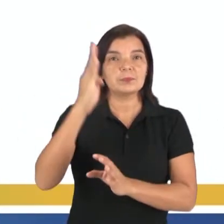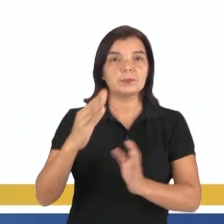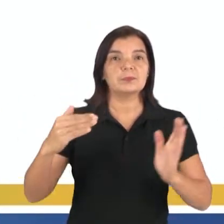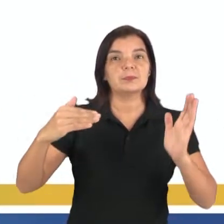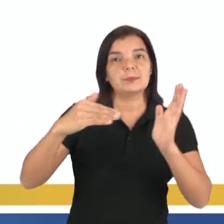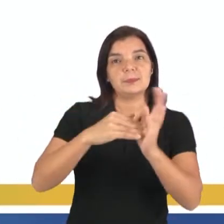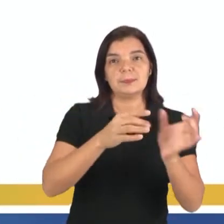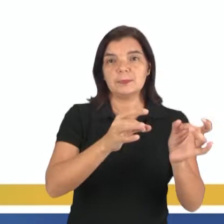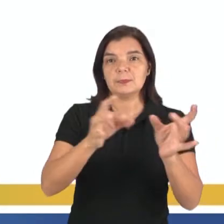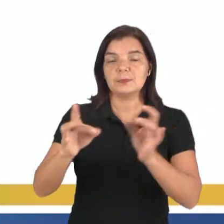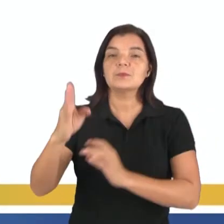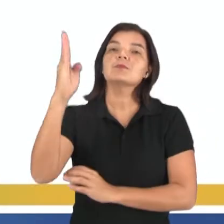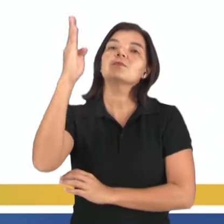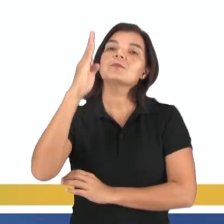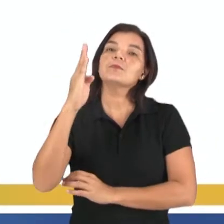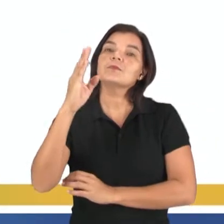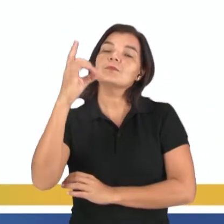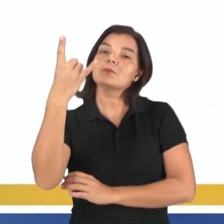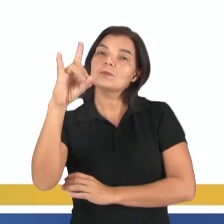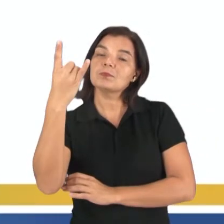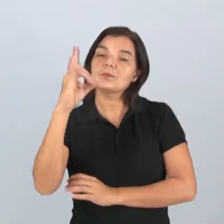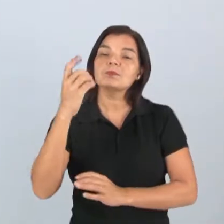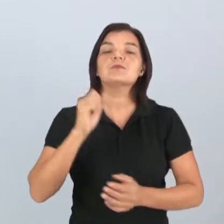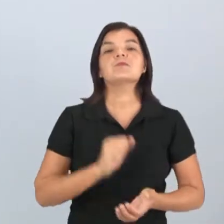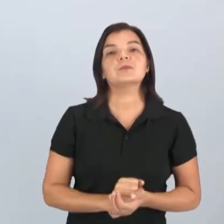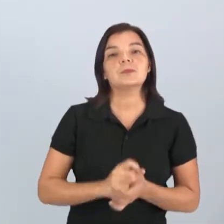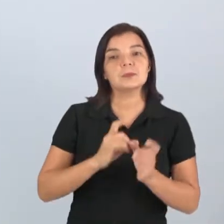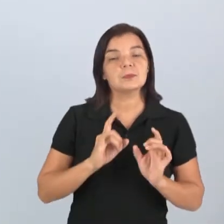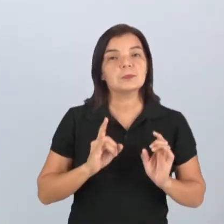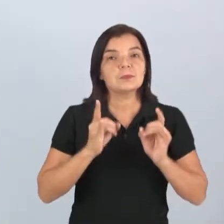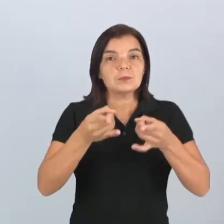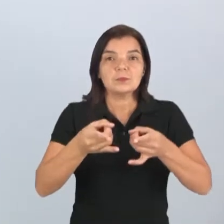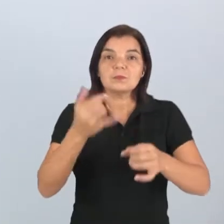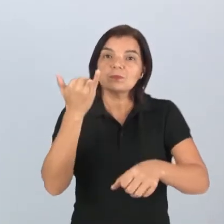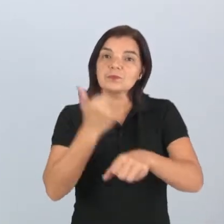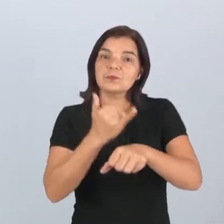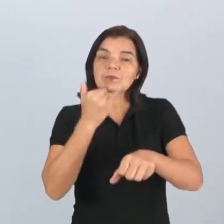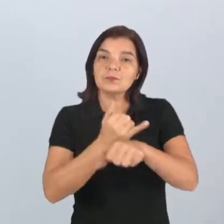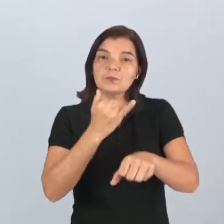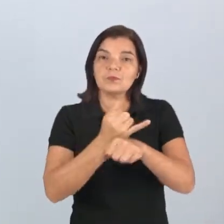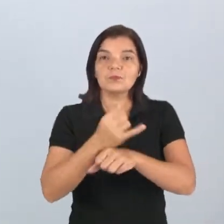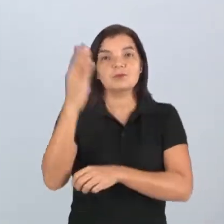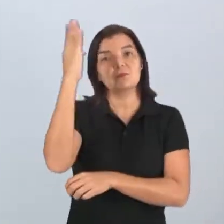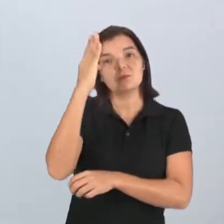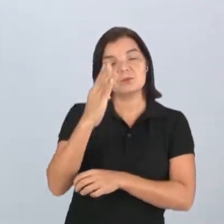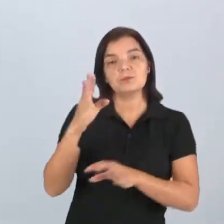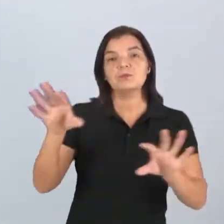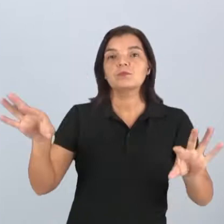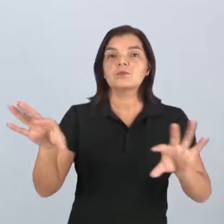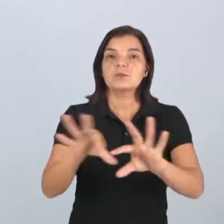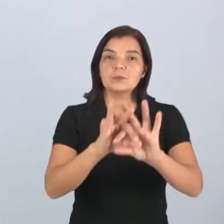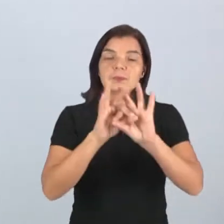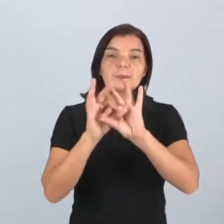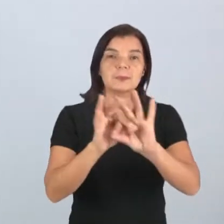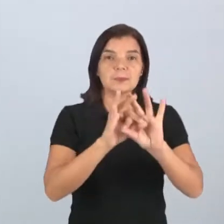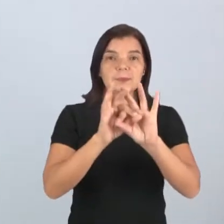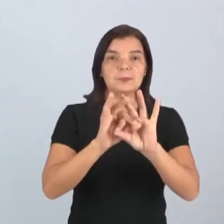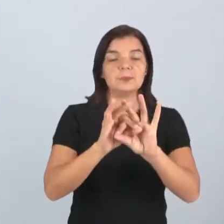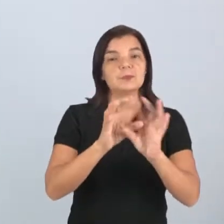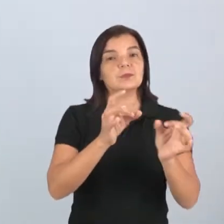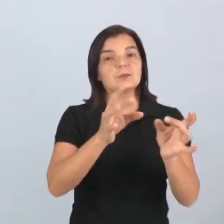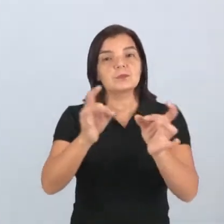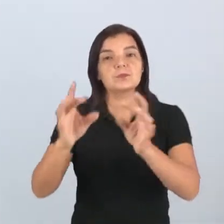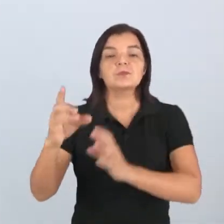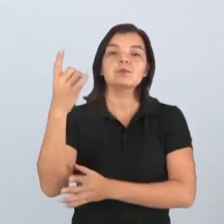o comércio boliviano. Então, essa estrada de ferro, ela ligaria o litoral brasileiro e passaria por